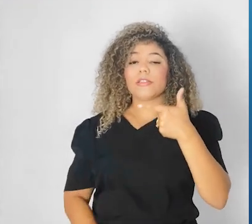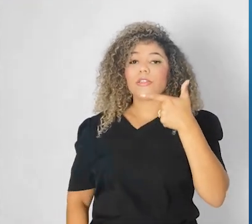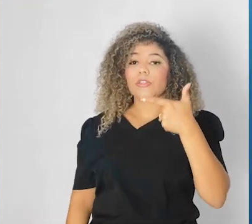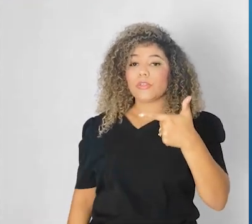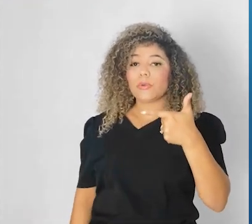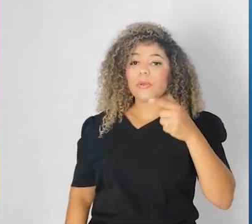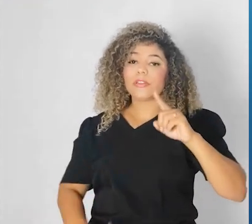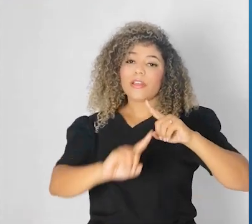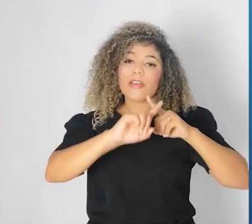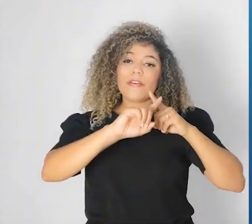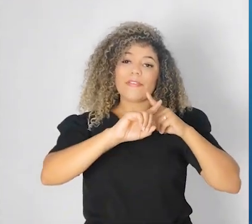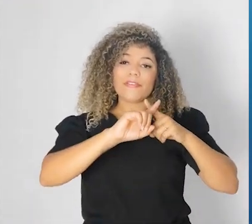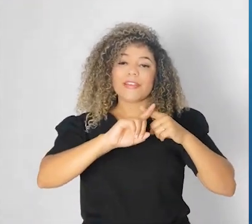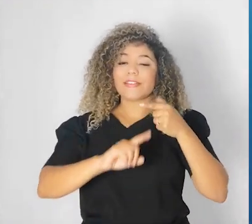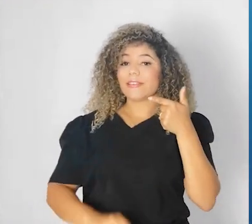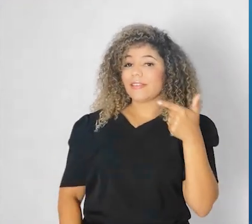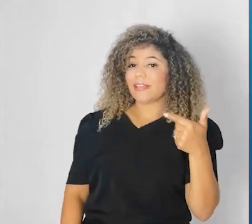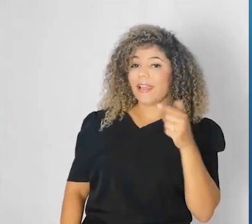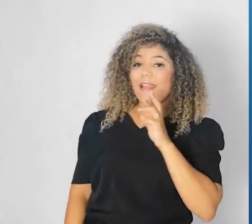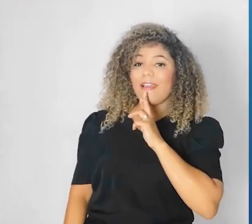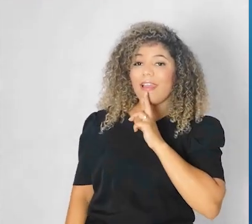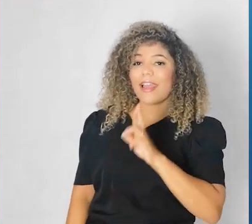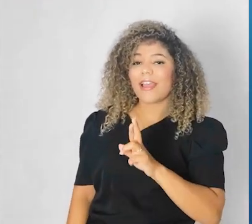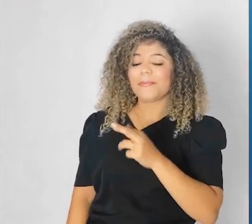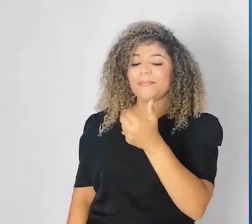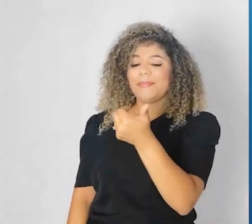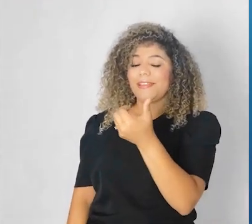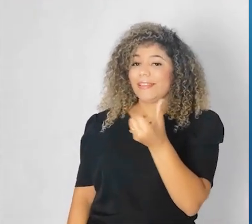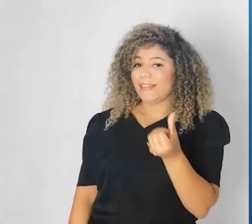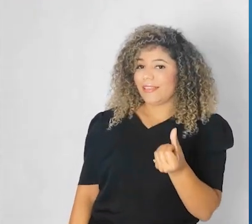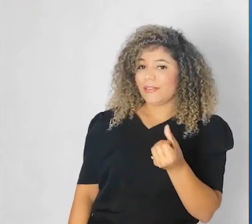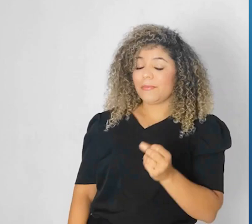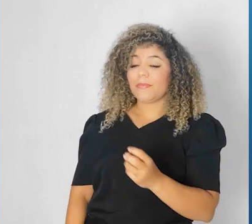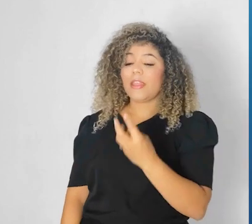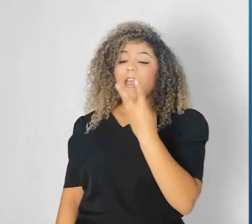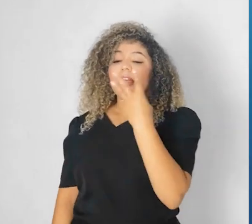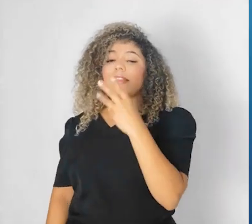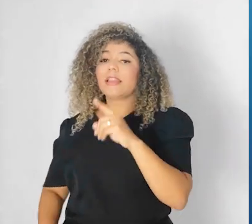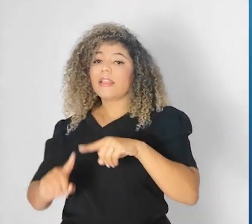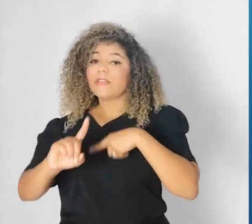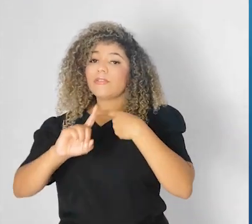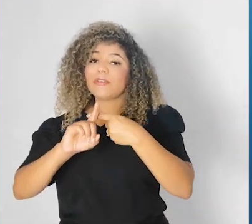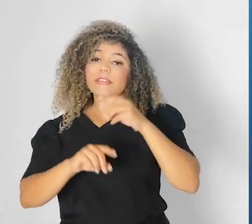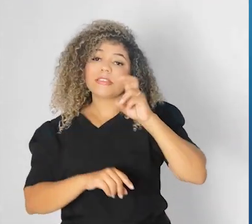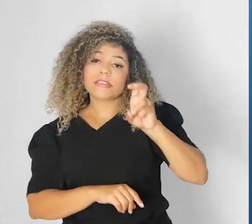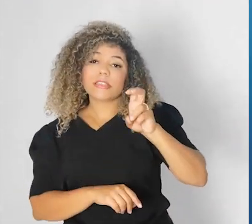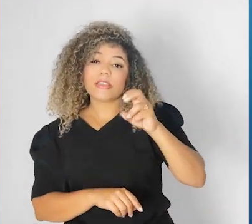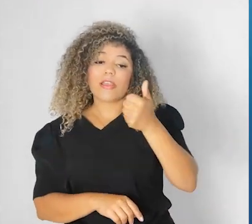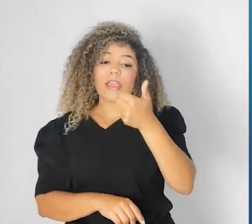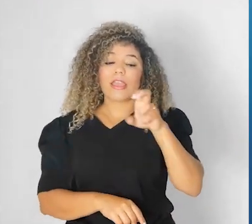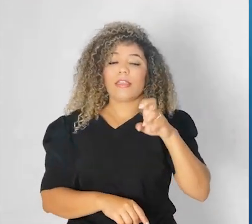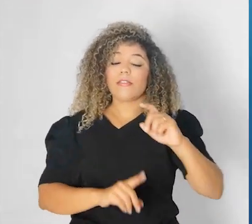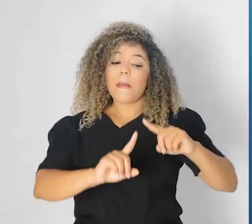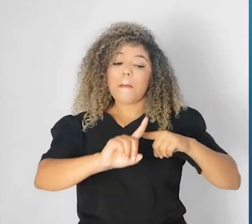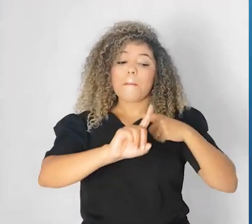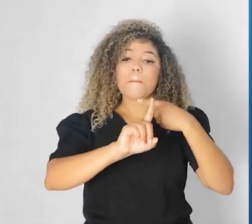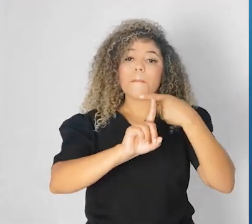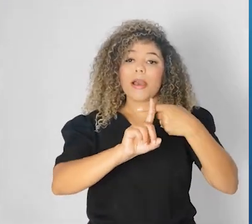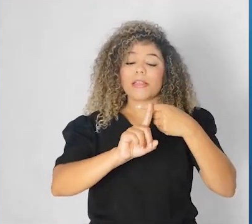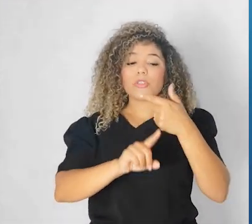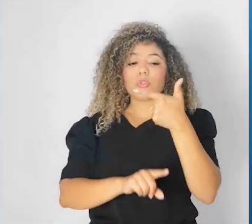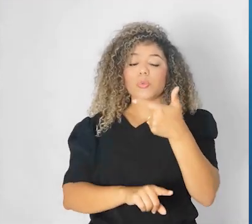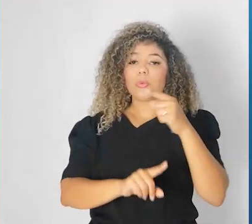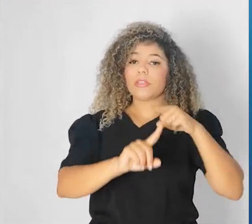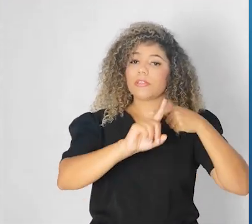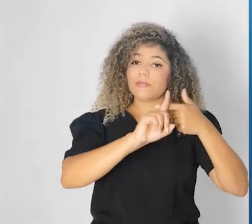vezes 2. Tem que ser igual a 16. 3 vezes 5 é 15, mais 2 vezes 2 é 4.